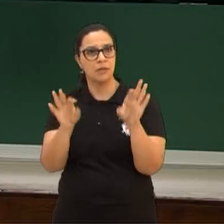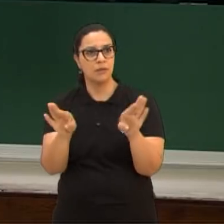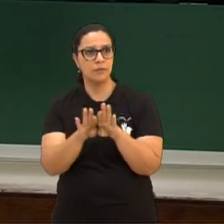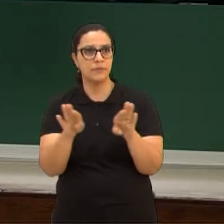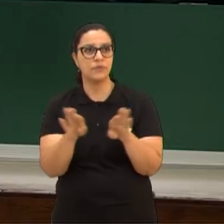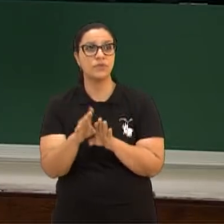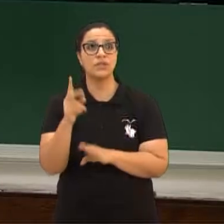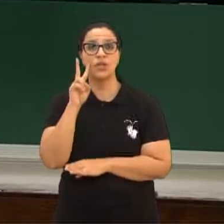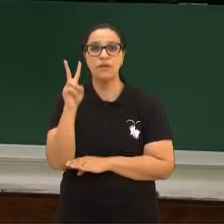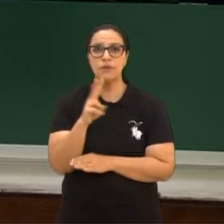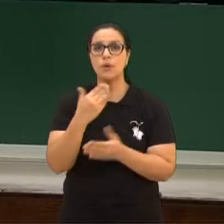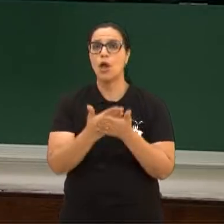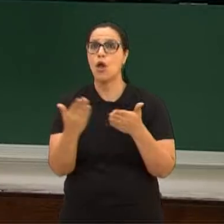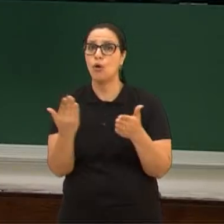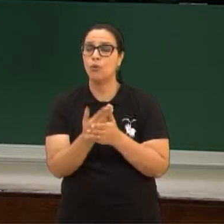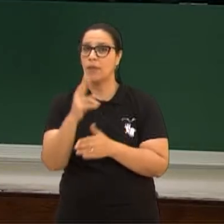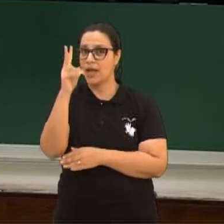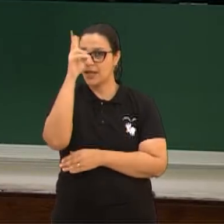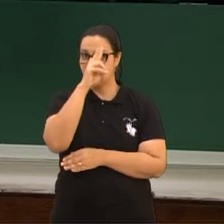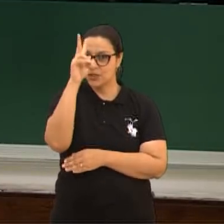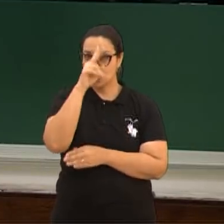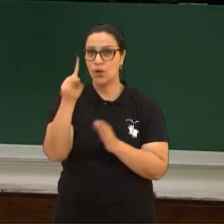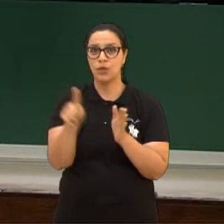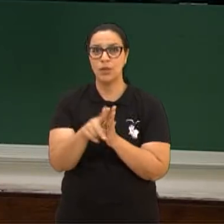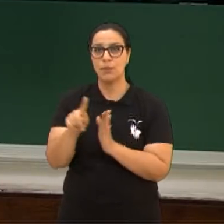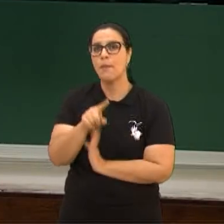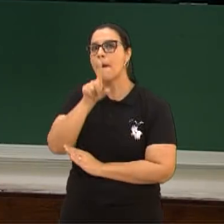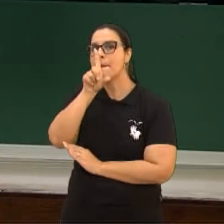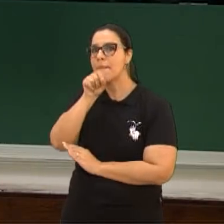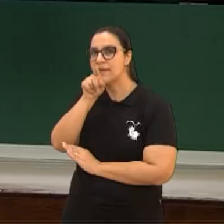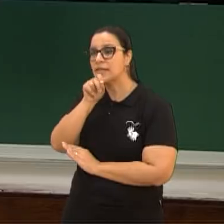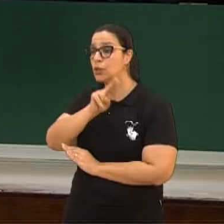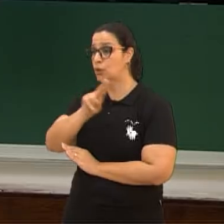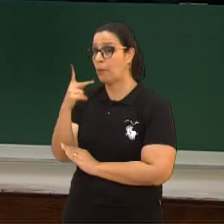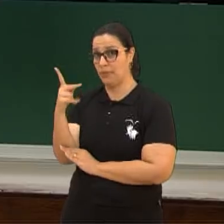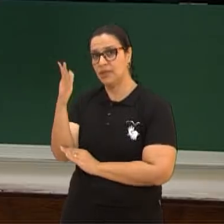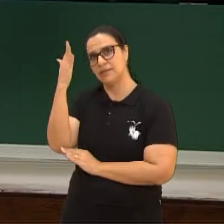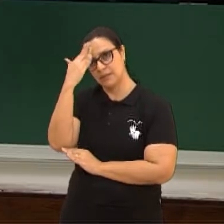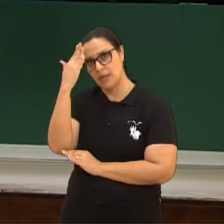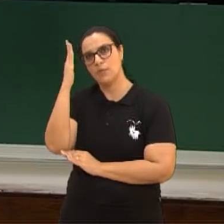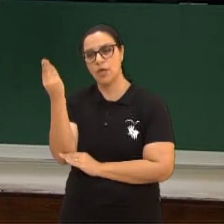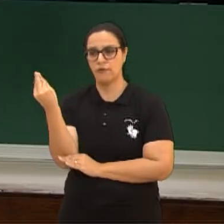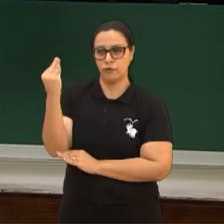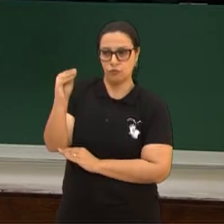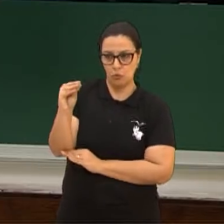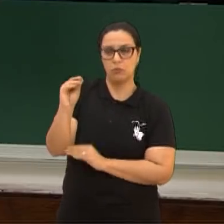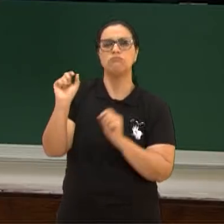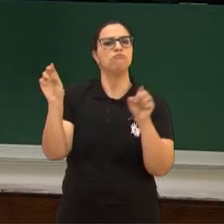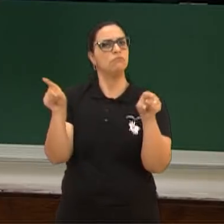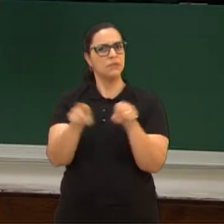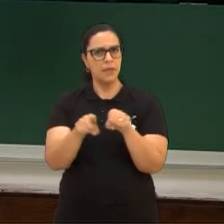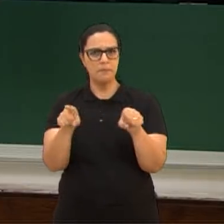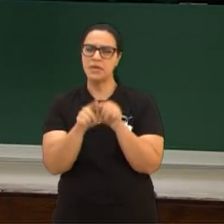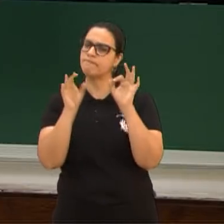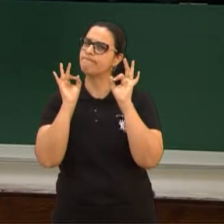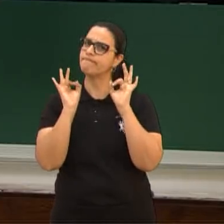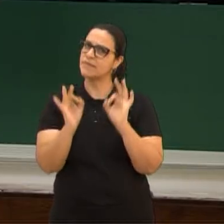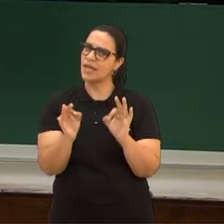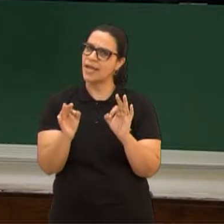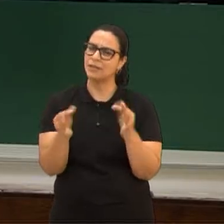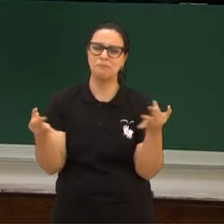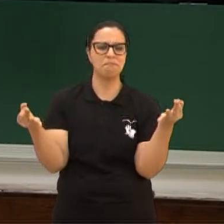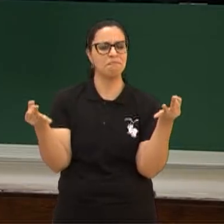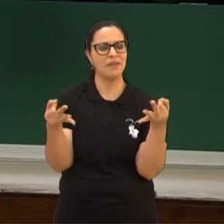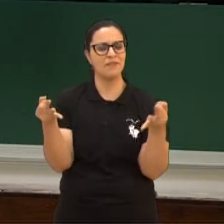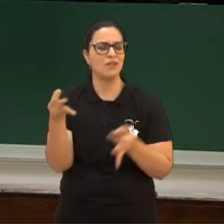viu alguma comic strips com esse passarinho e ele já deu o nome dele e você colocou o nome correto aí,